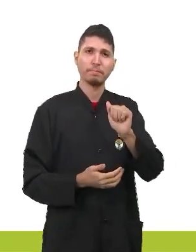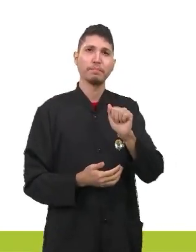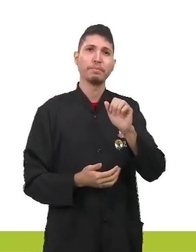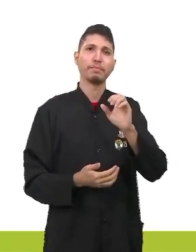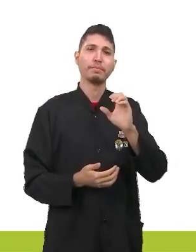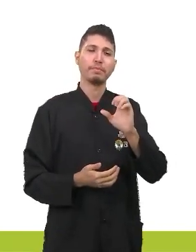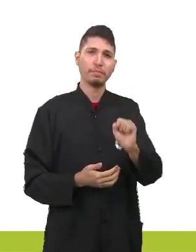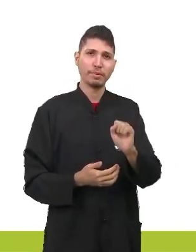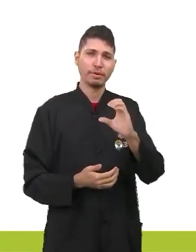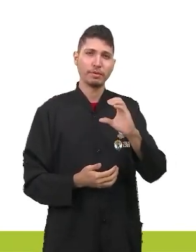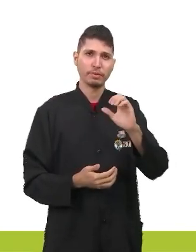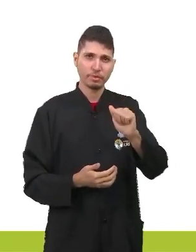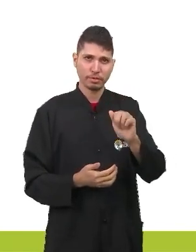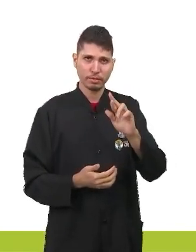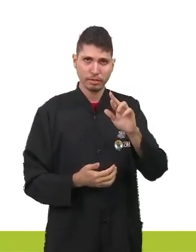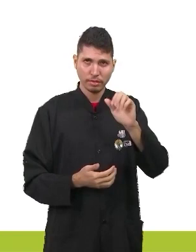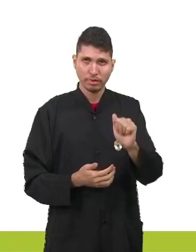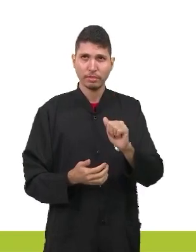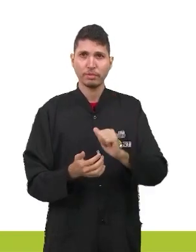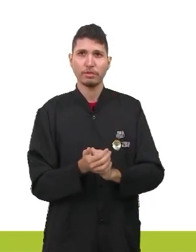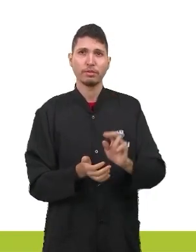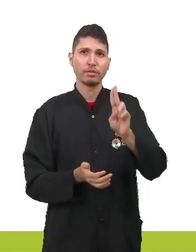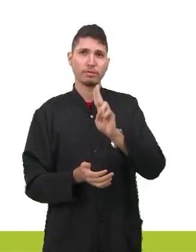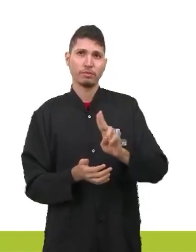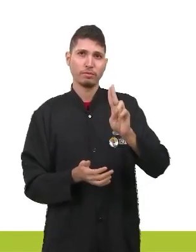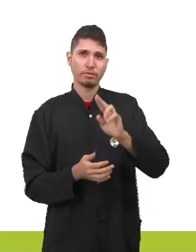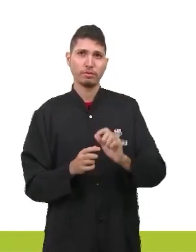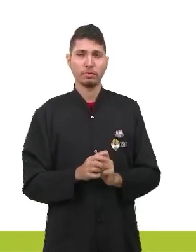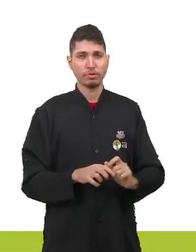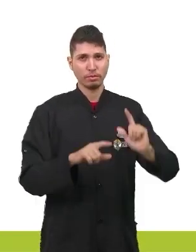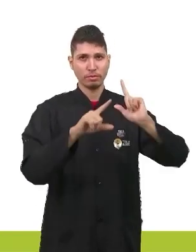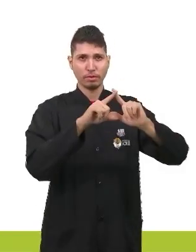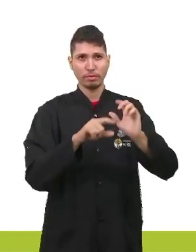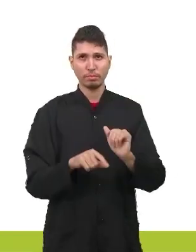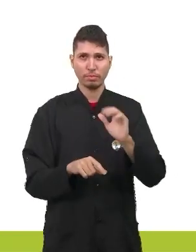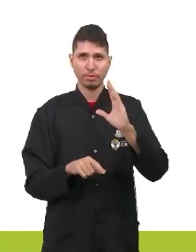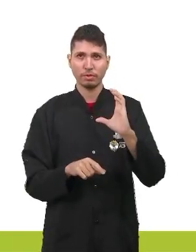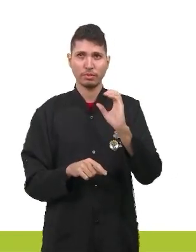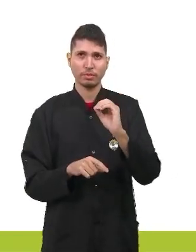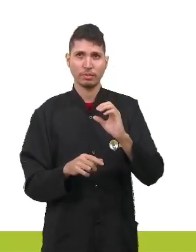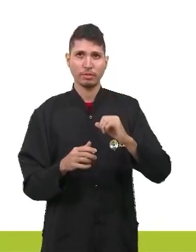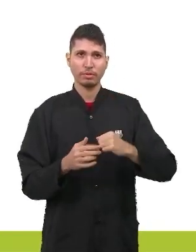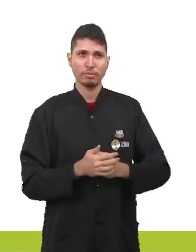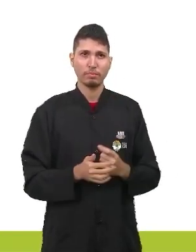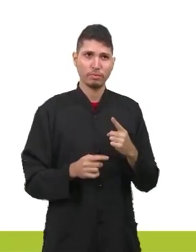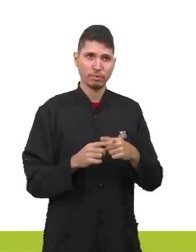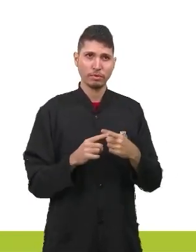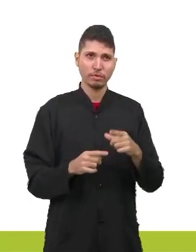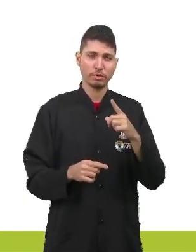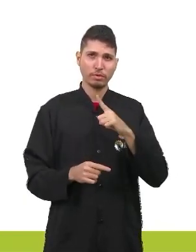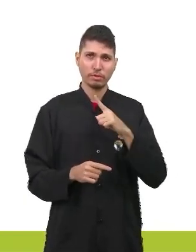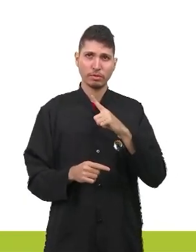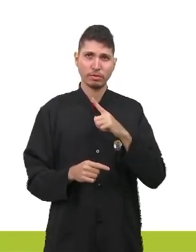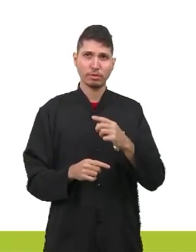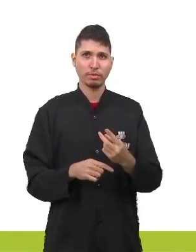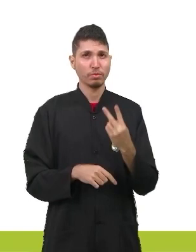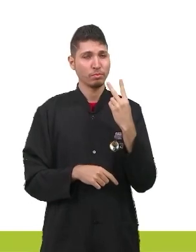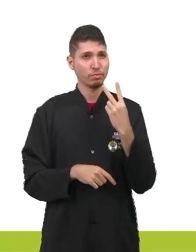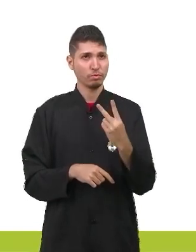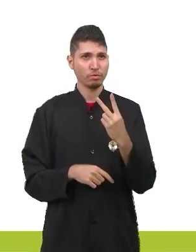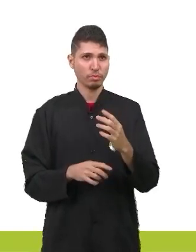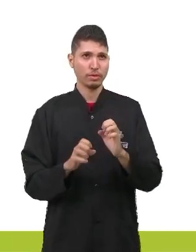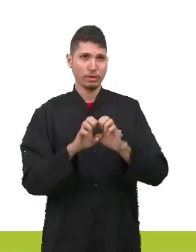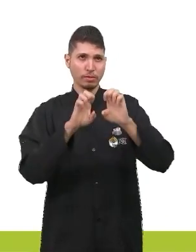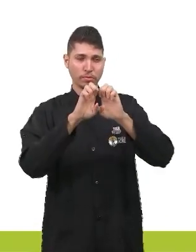automaticamente, sem fazer cálculo aqui, ó, só usando os valores, já sei que o delta é maior que zero, porque tem duas soluções, né? Aí você vai direto na fórmula. Quem